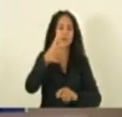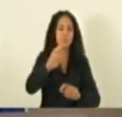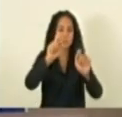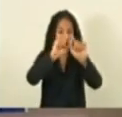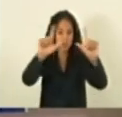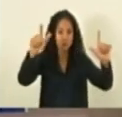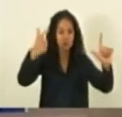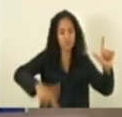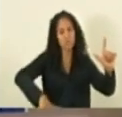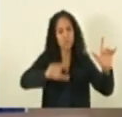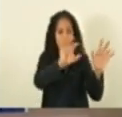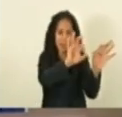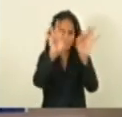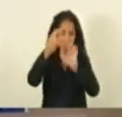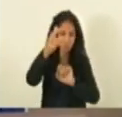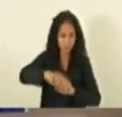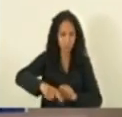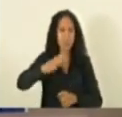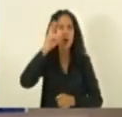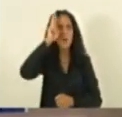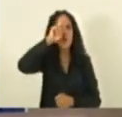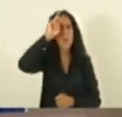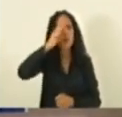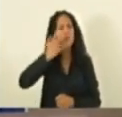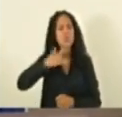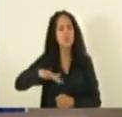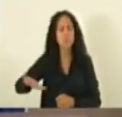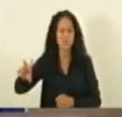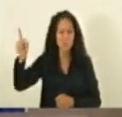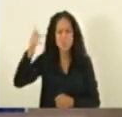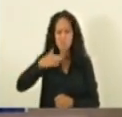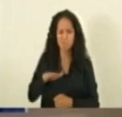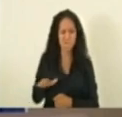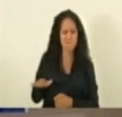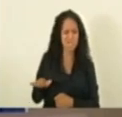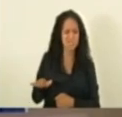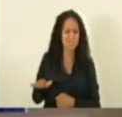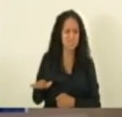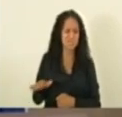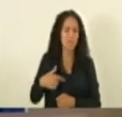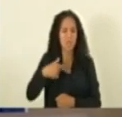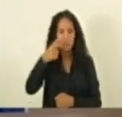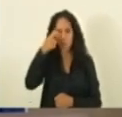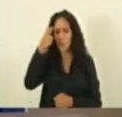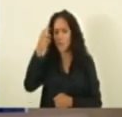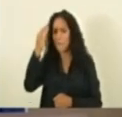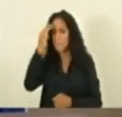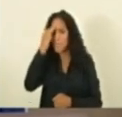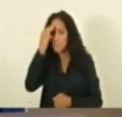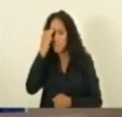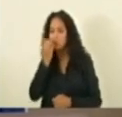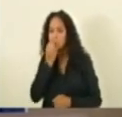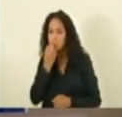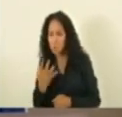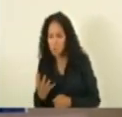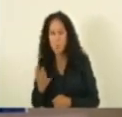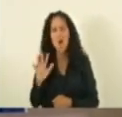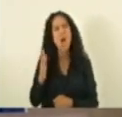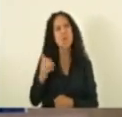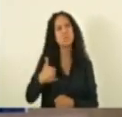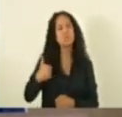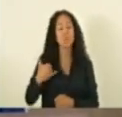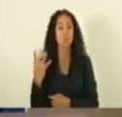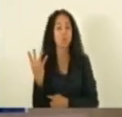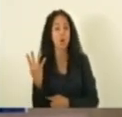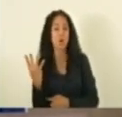me lembro que quando eu era criança, bem criança mesmo, assim, eu tenho essa memória, talvez eu tivesse uns 4,